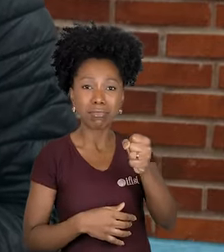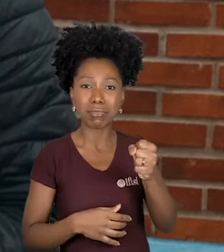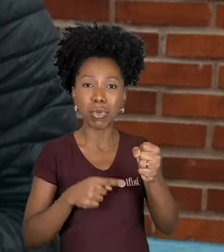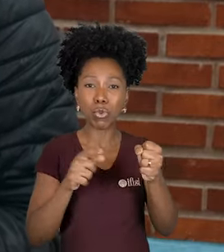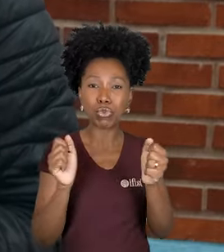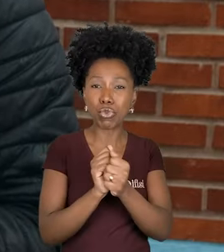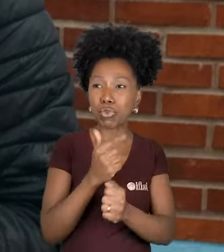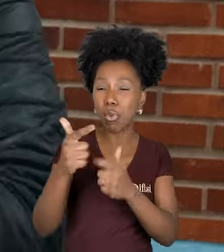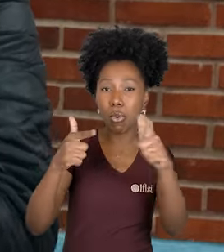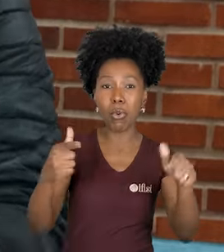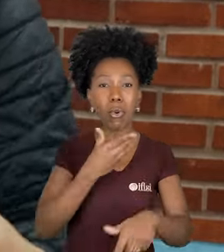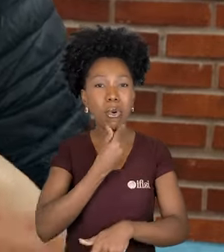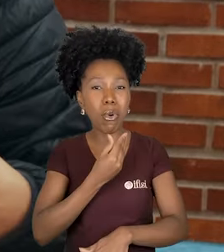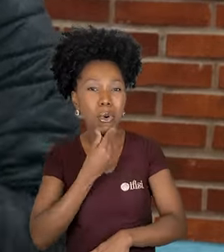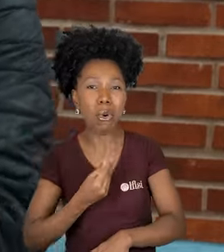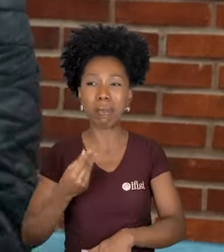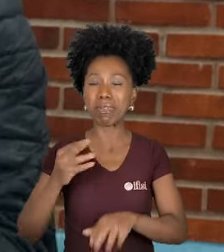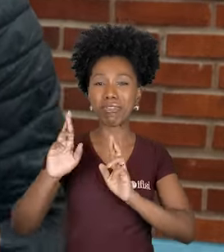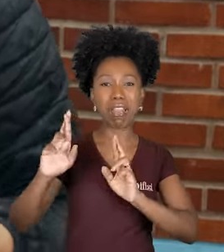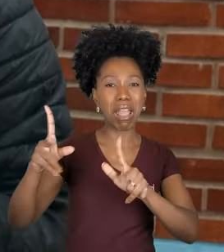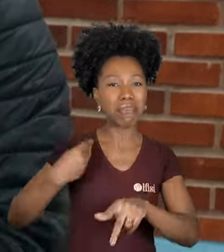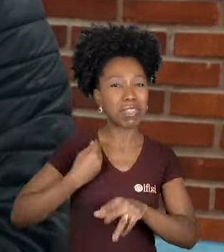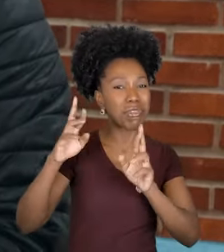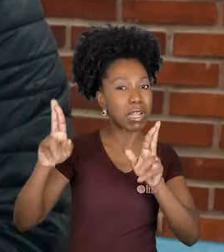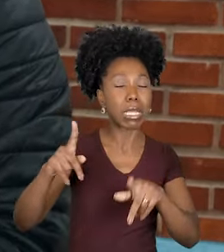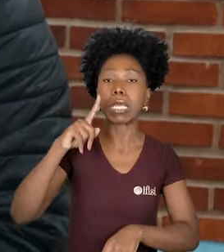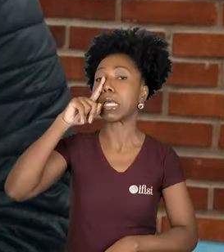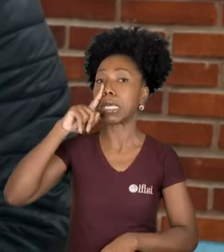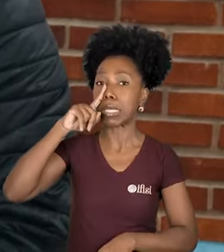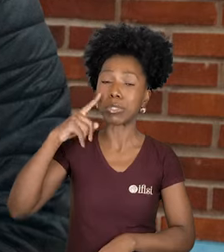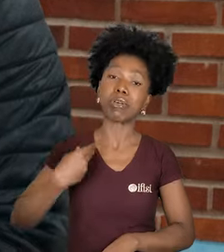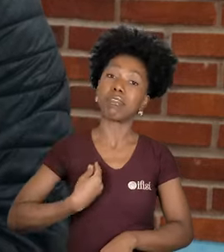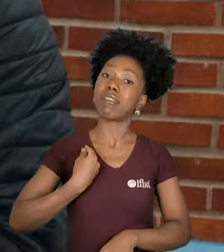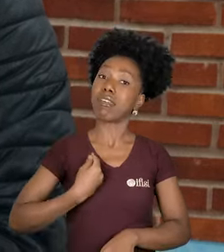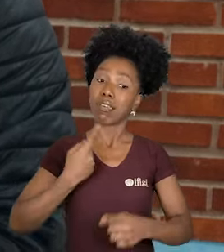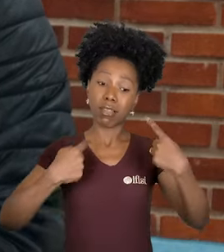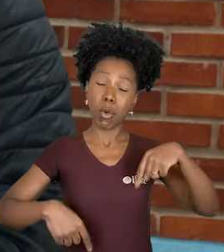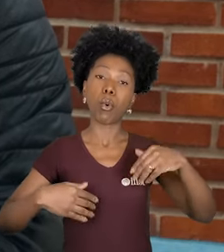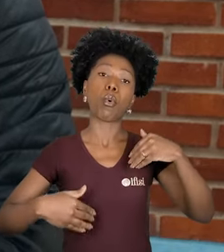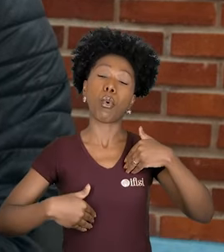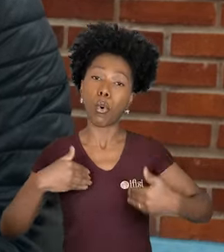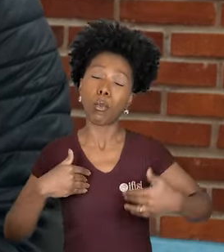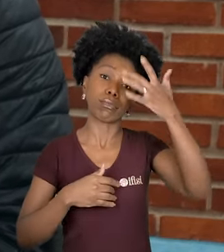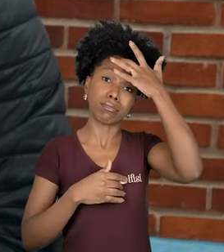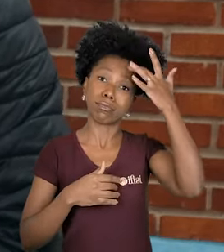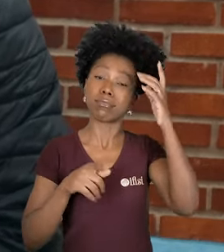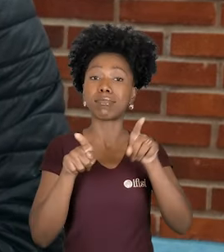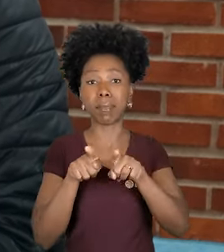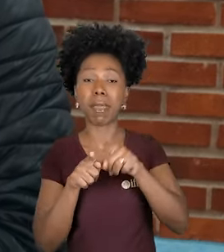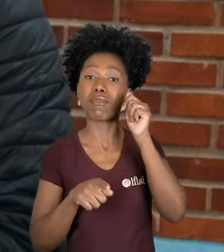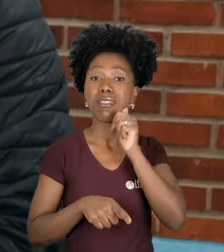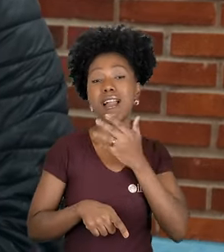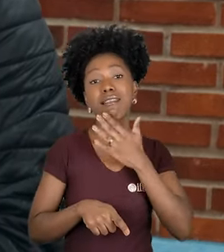espaços onde outros homens, com outros hábitos, poderia colocar em risco a vida e a integridade física e psicológica